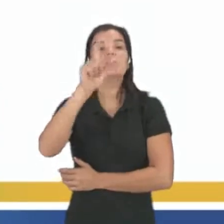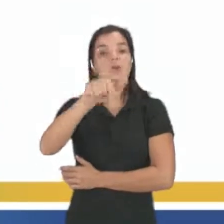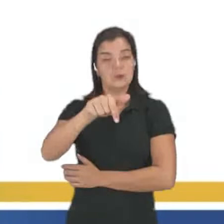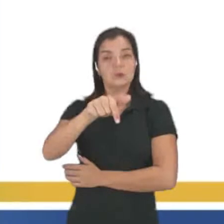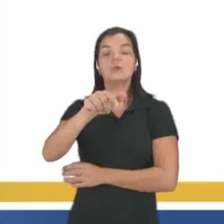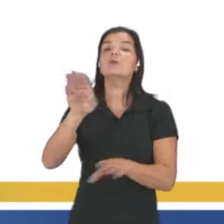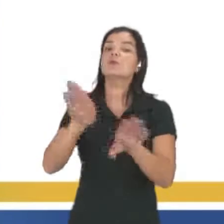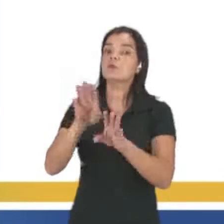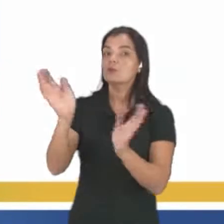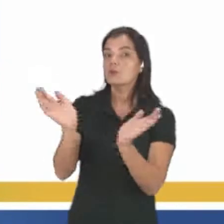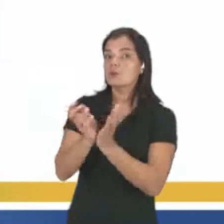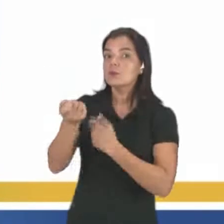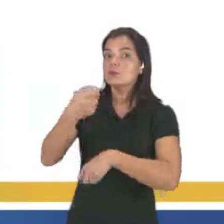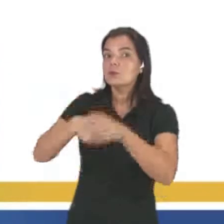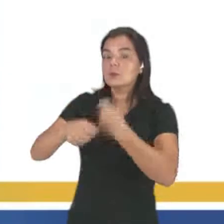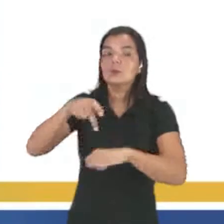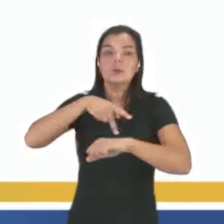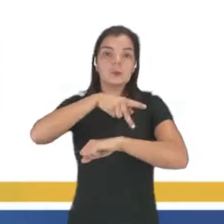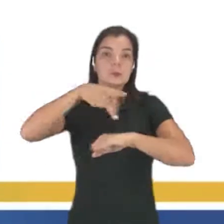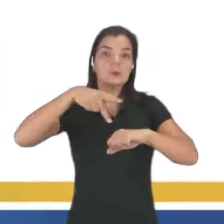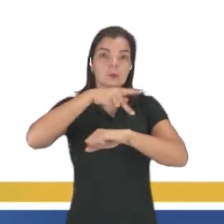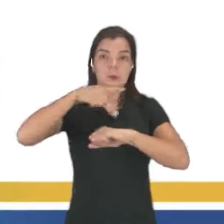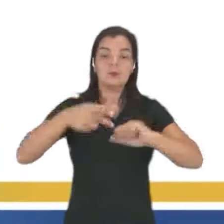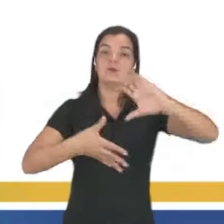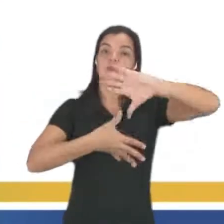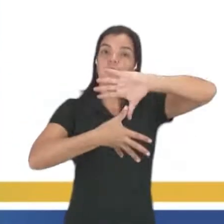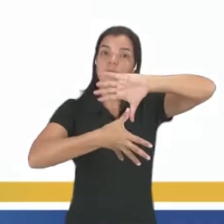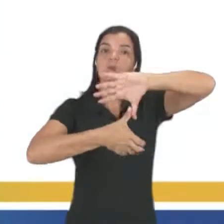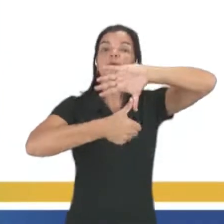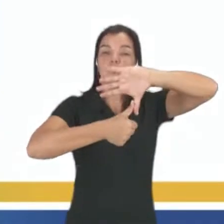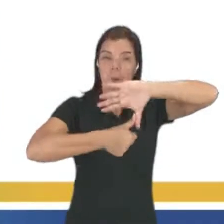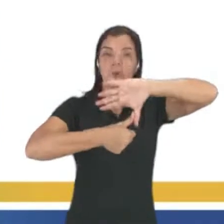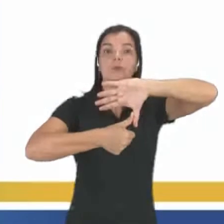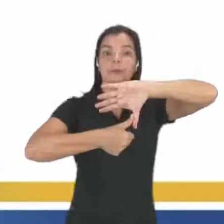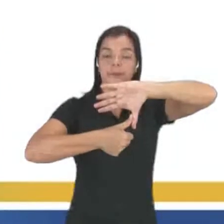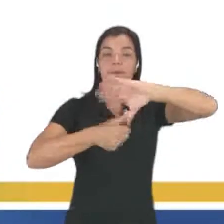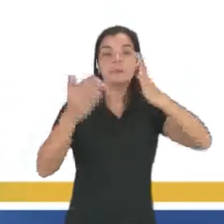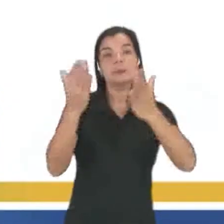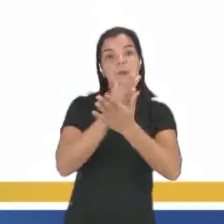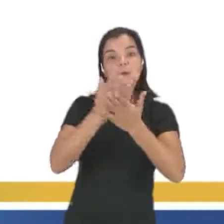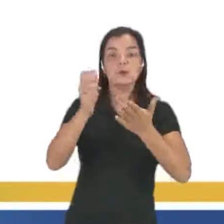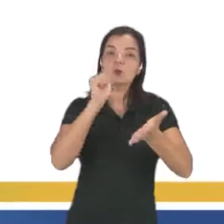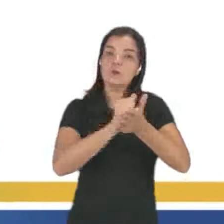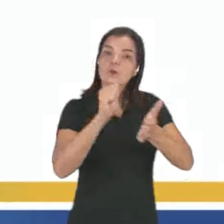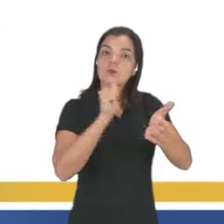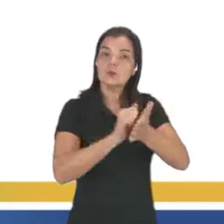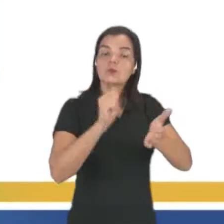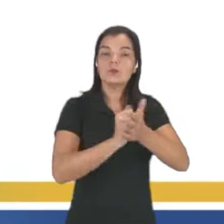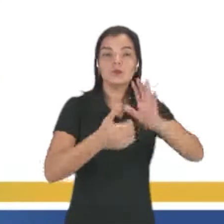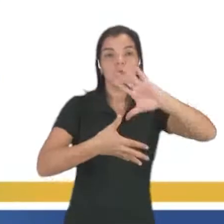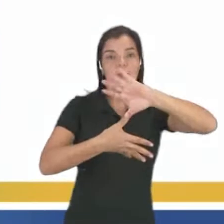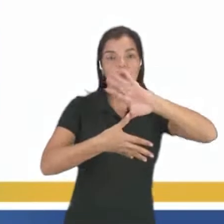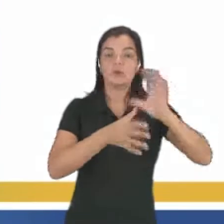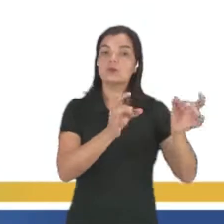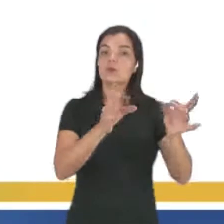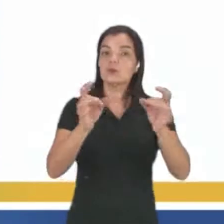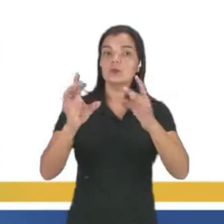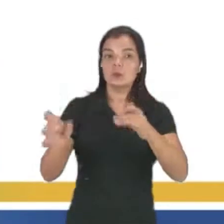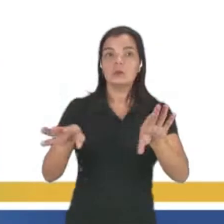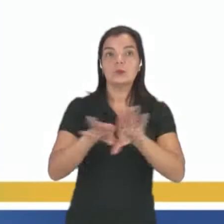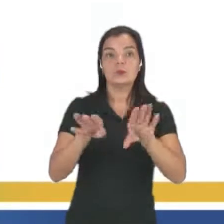bloco formado por países da América do Sul. Alguns autores colocam aí como Mercado do Cone